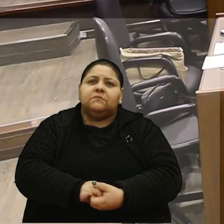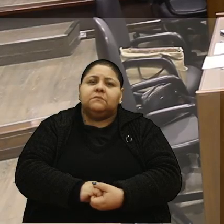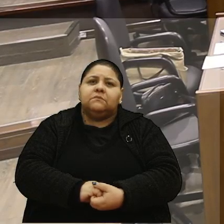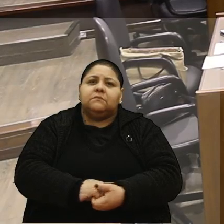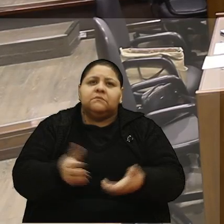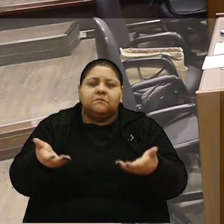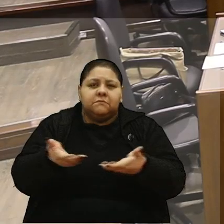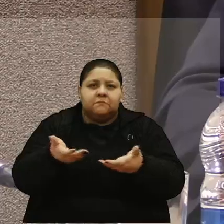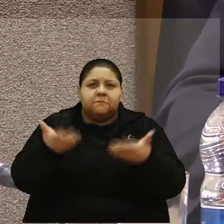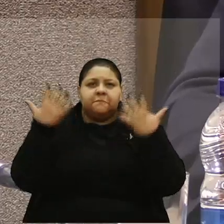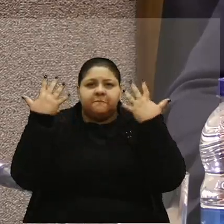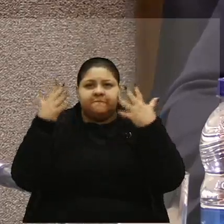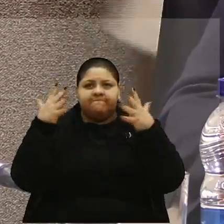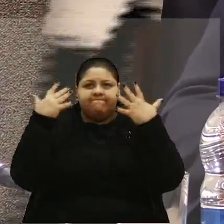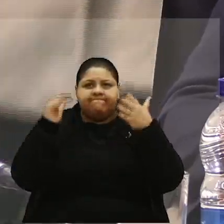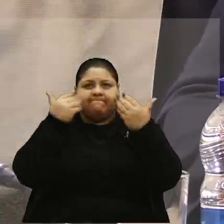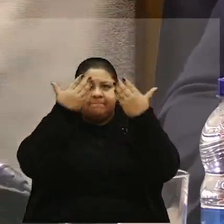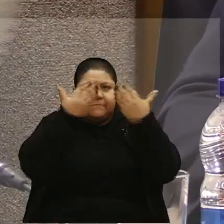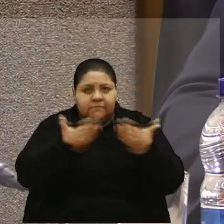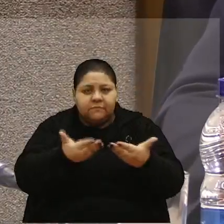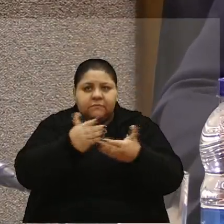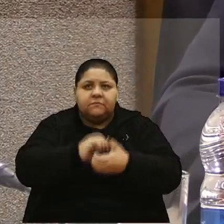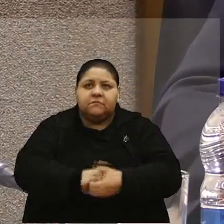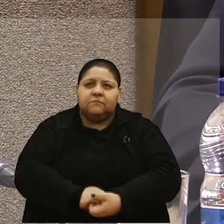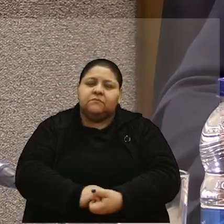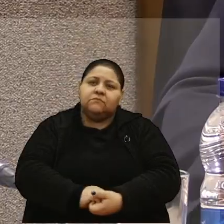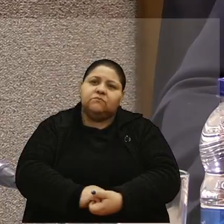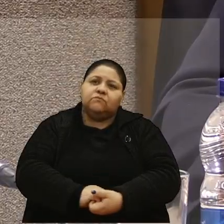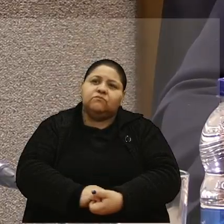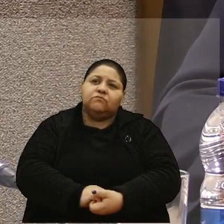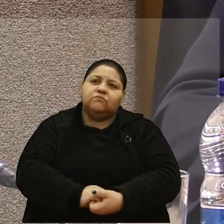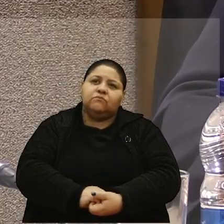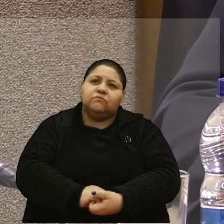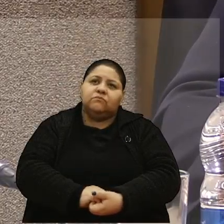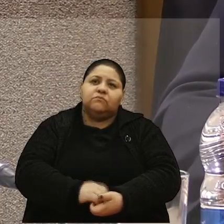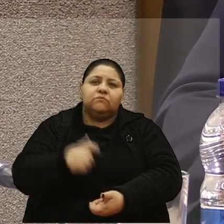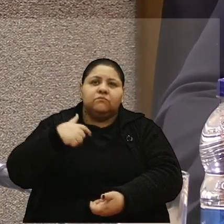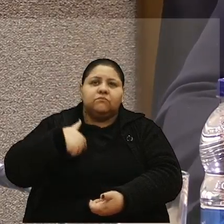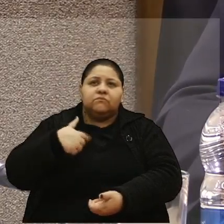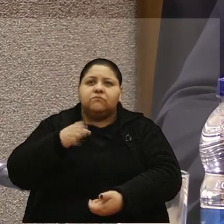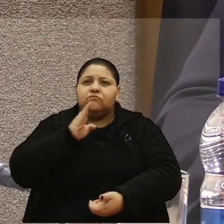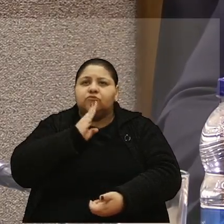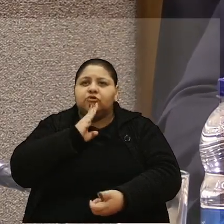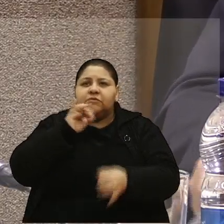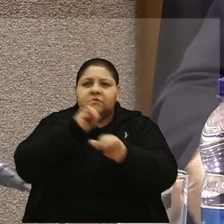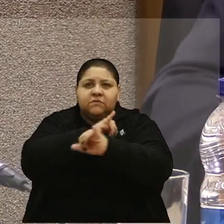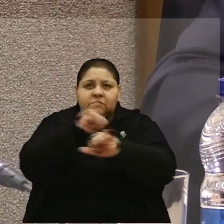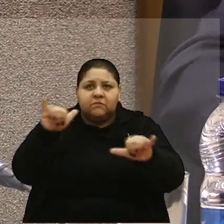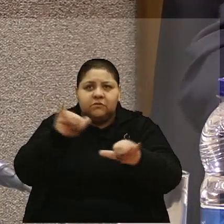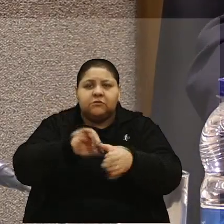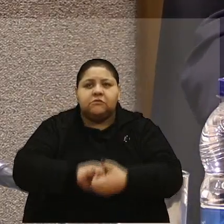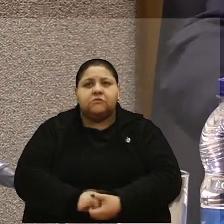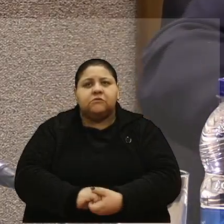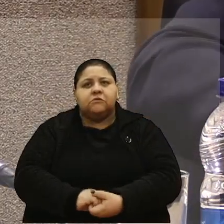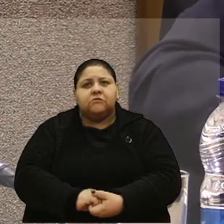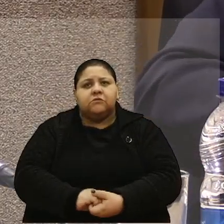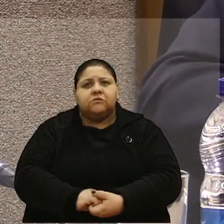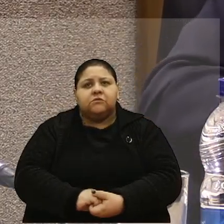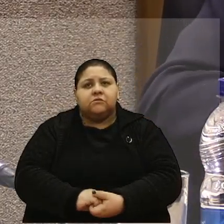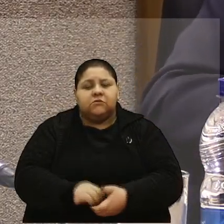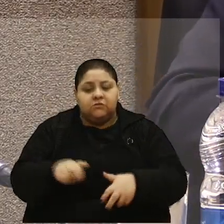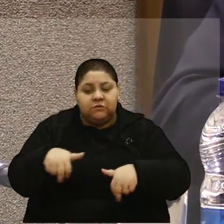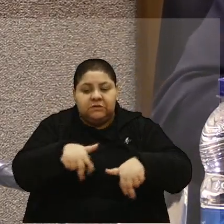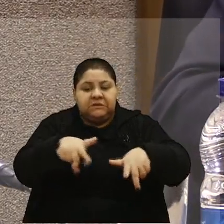Quero parabenizar Vossa Excelência. Eu que lhe conheci na campanha, nas